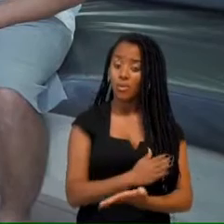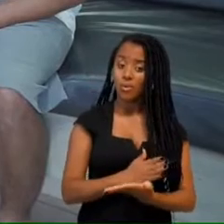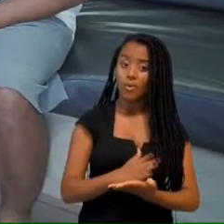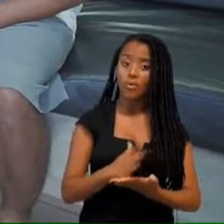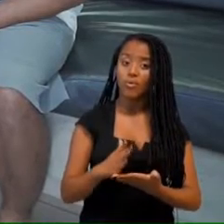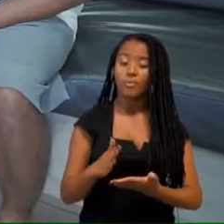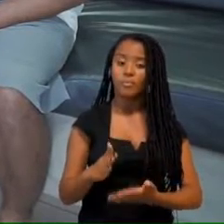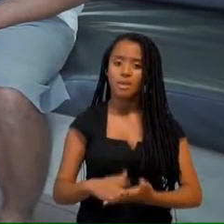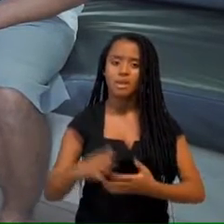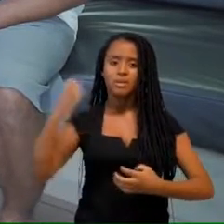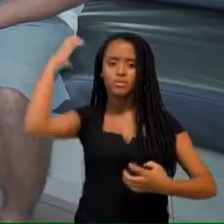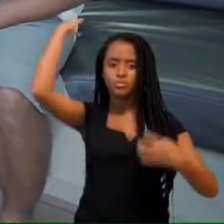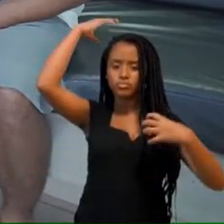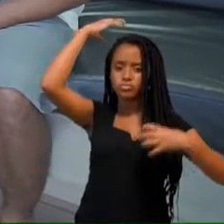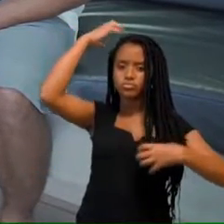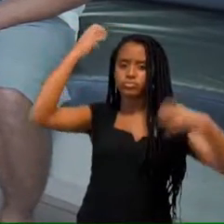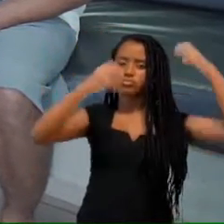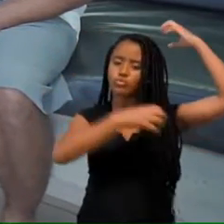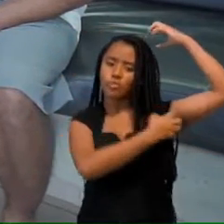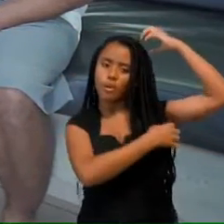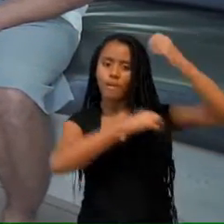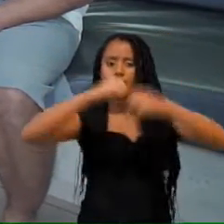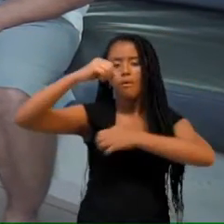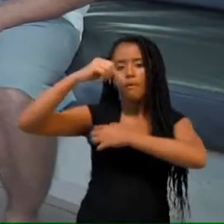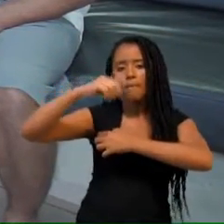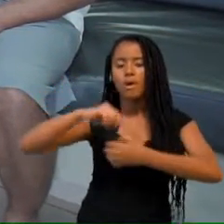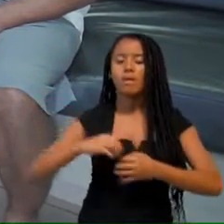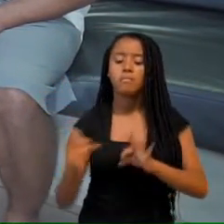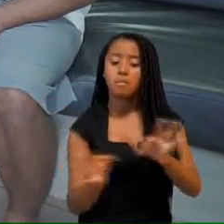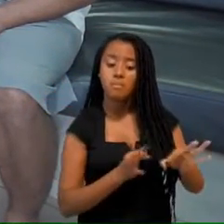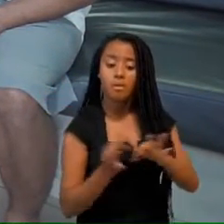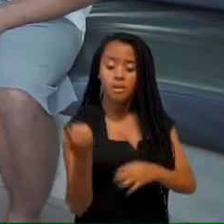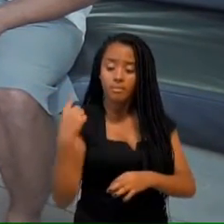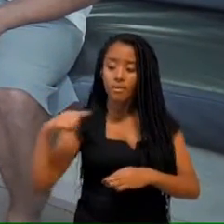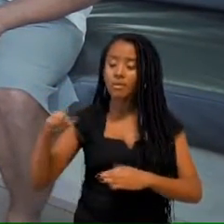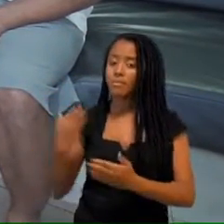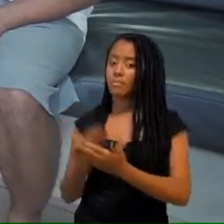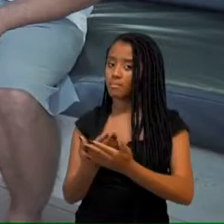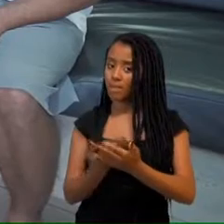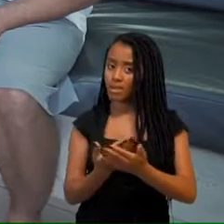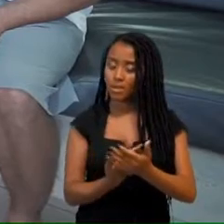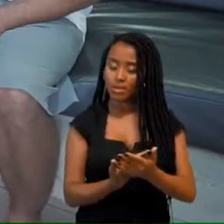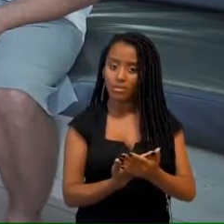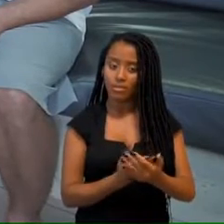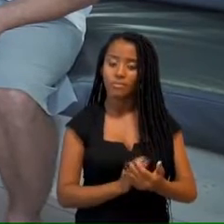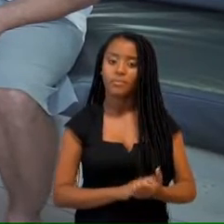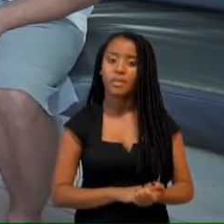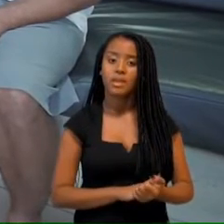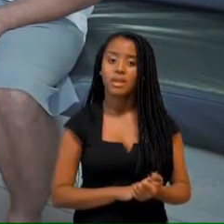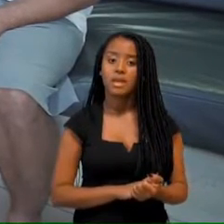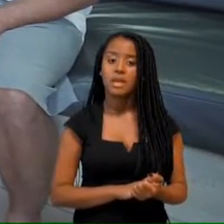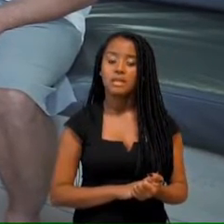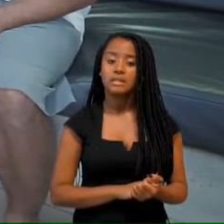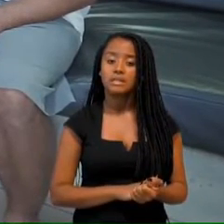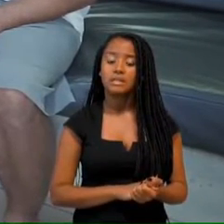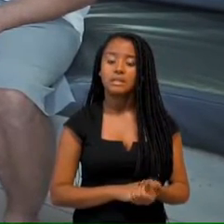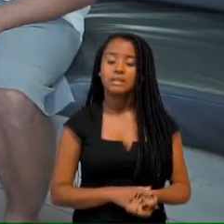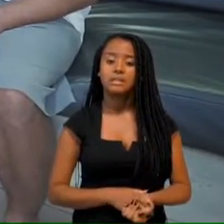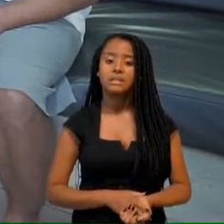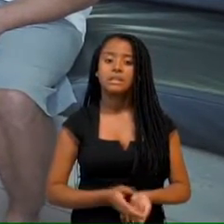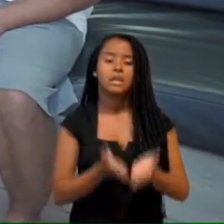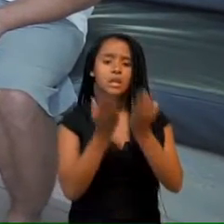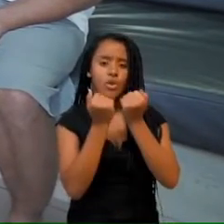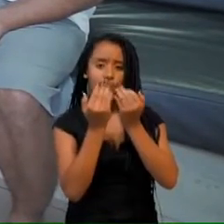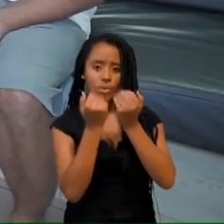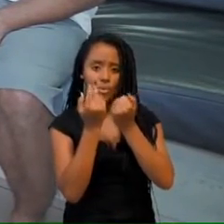vou tomar o meu banho preparar para ir pra aula desço vou pro pro ponto e aí eu tomo um café da manhã na